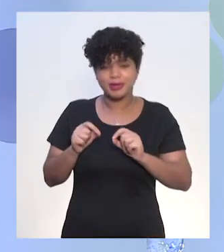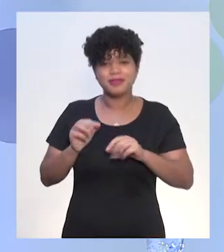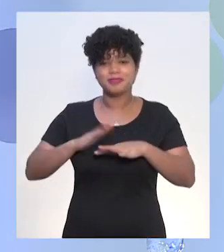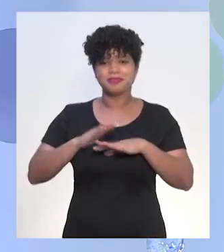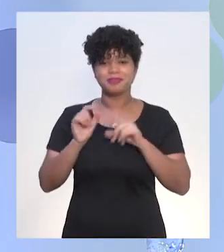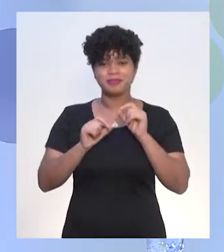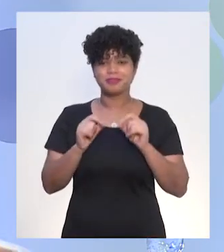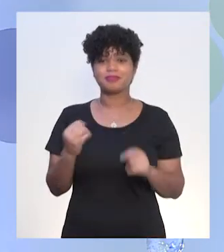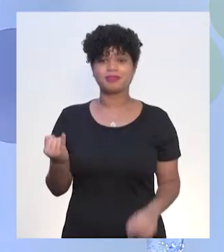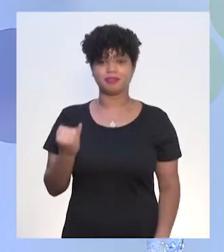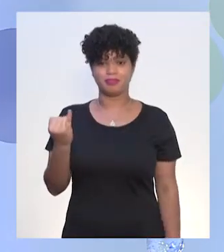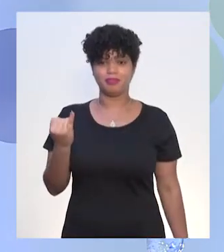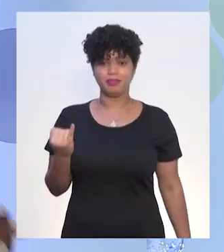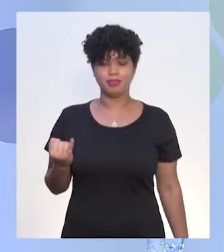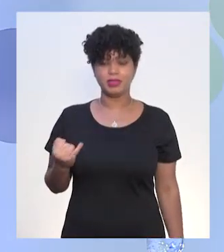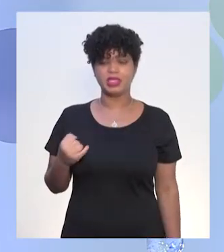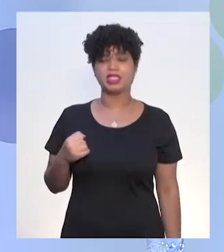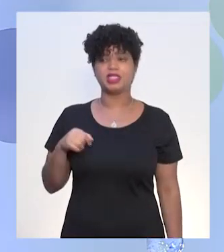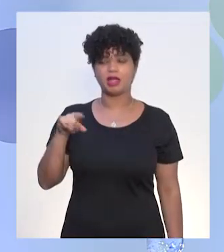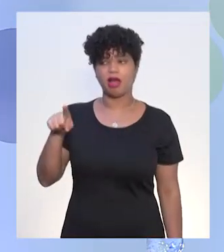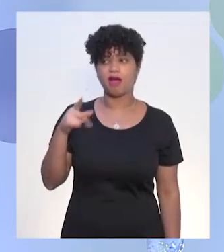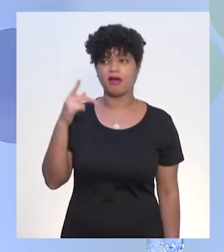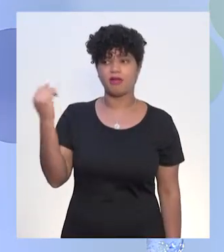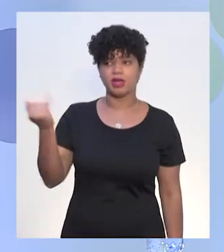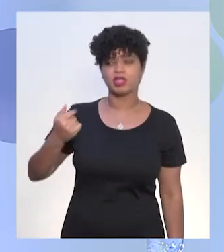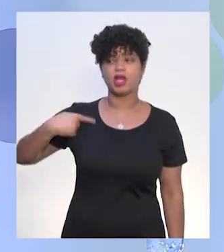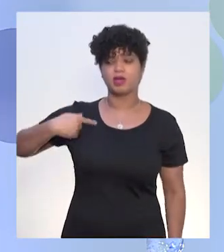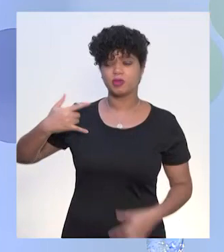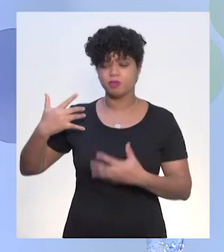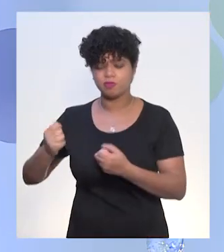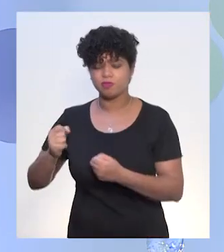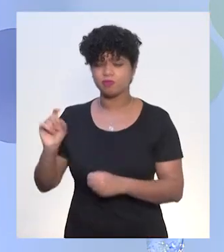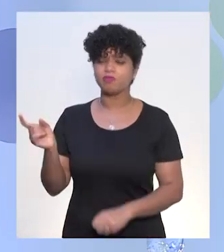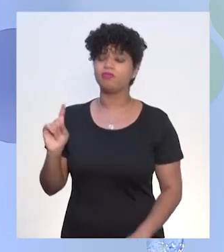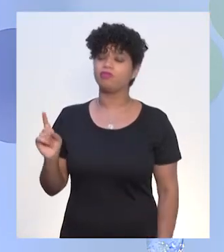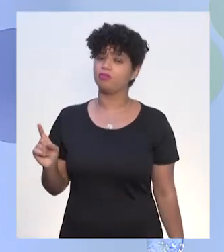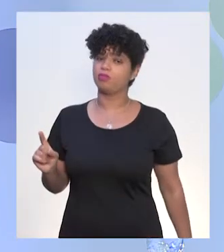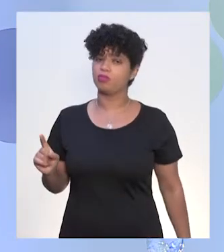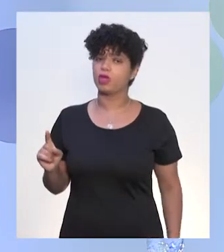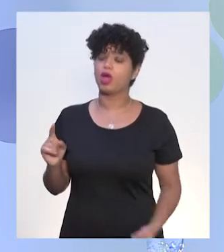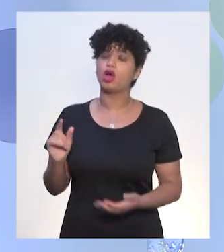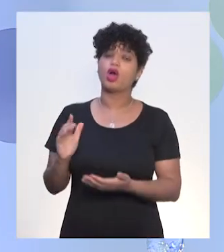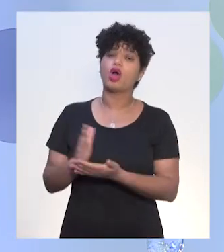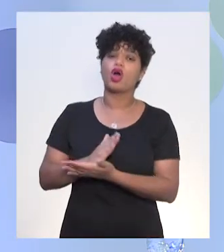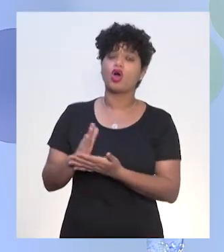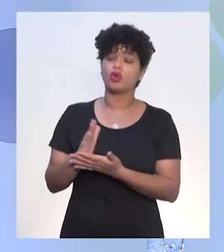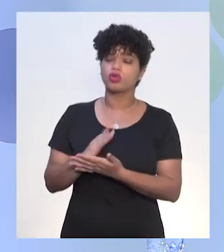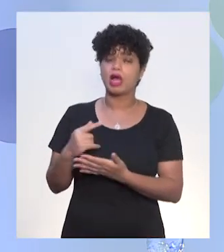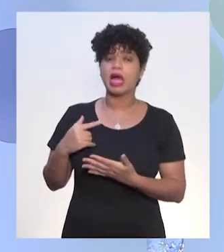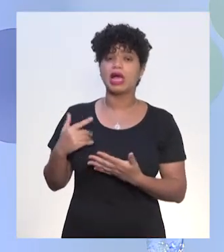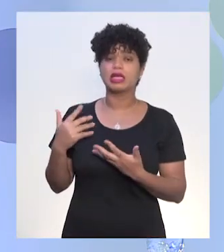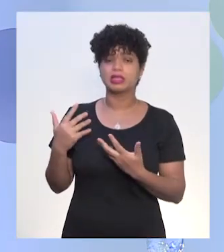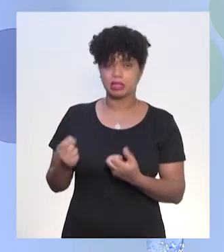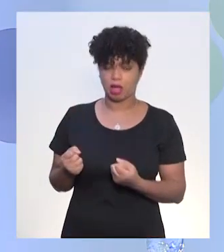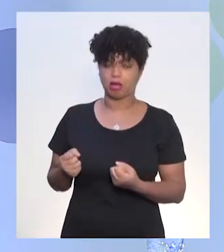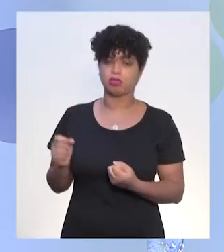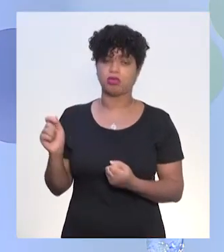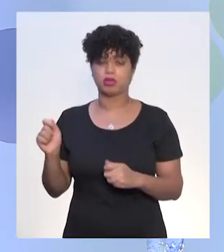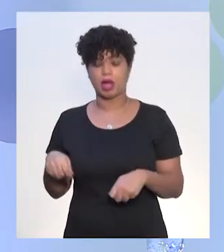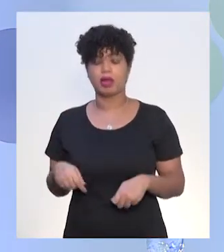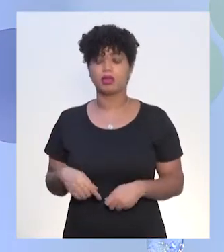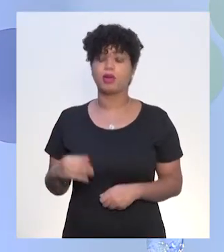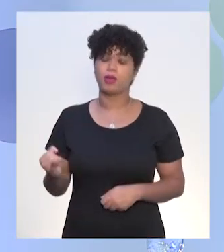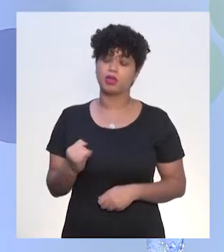aceitar o que eu devo falar não que eu devo falar sim né porque ainda mais nessa fase que a gente fica